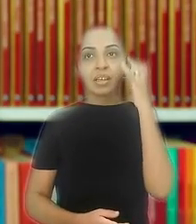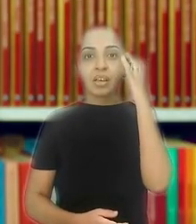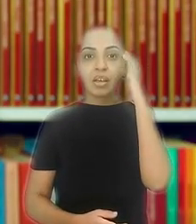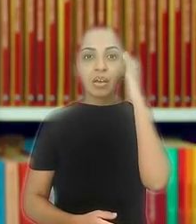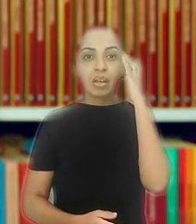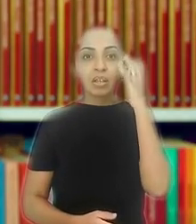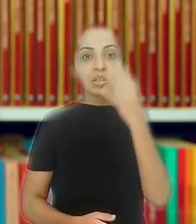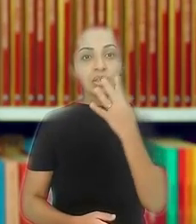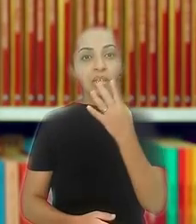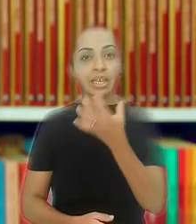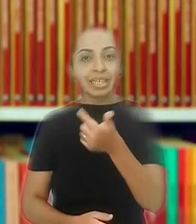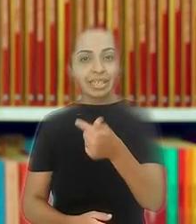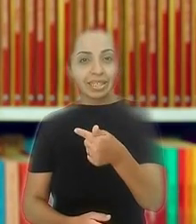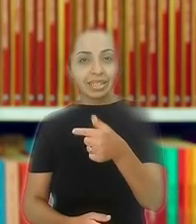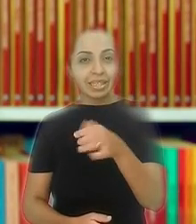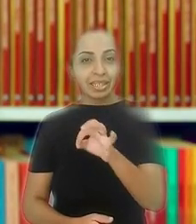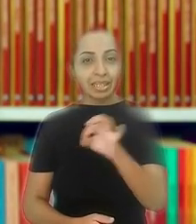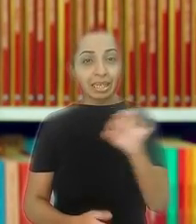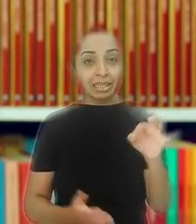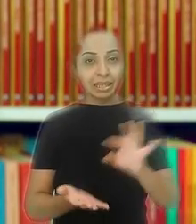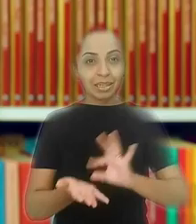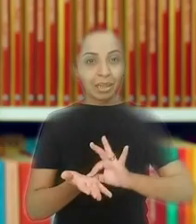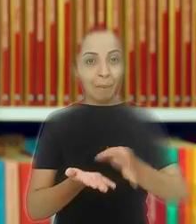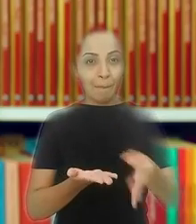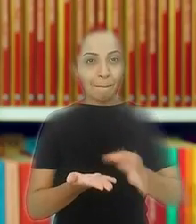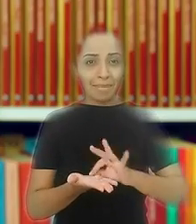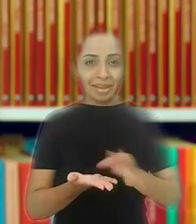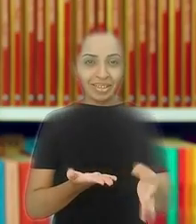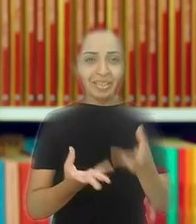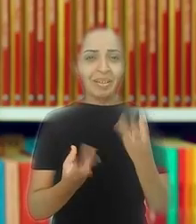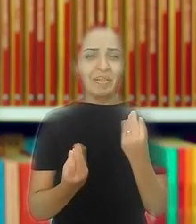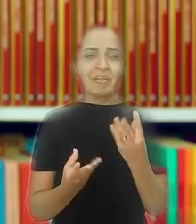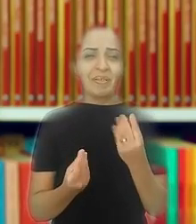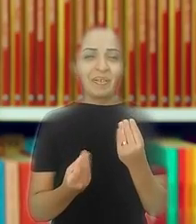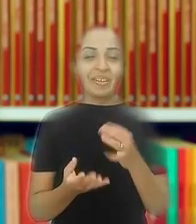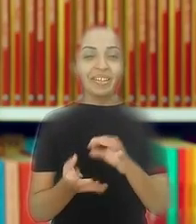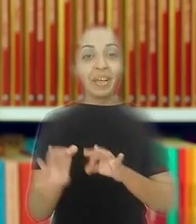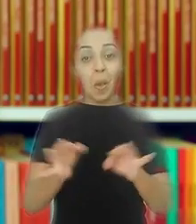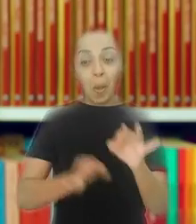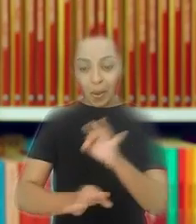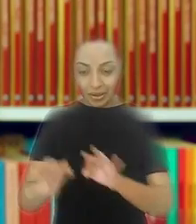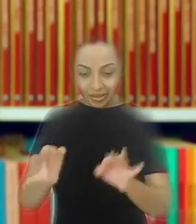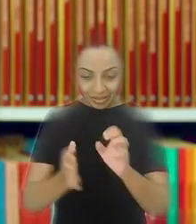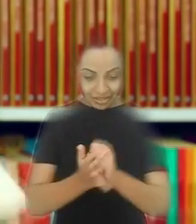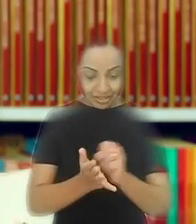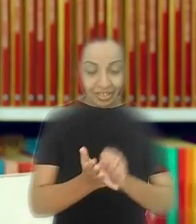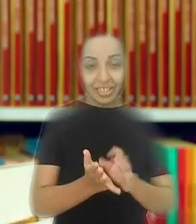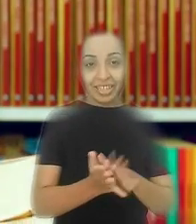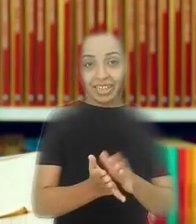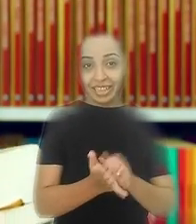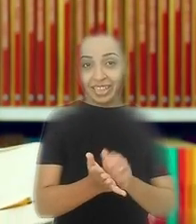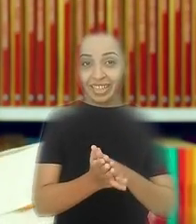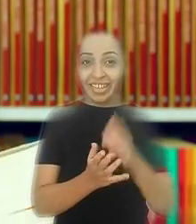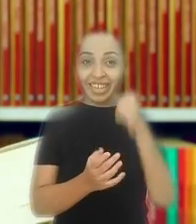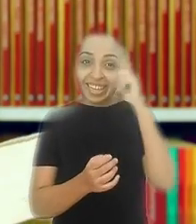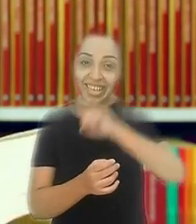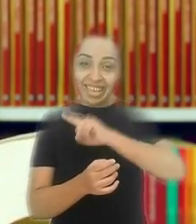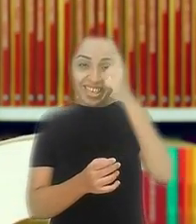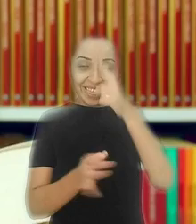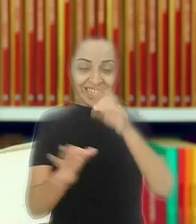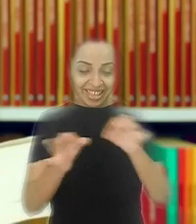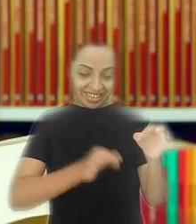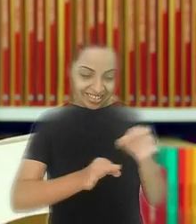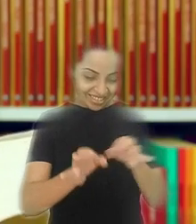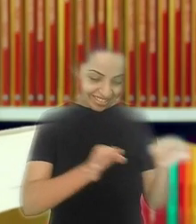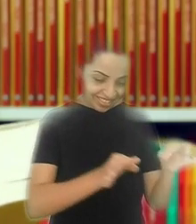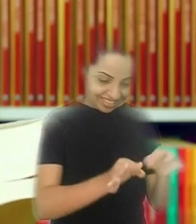esse livro tem quase 700 páginas 700 páginas então ela não tem muita coisa tem que reorganizar todas as minhas ideias que a gente fala sobre